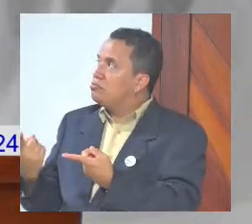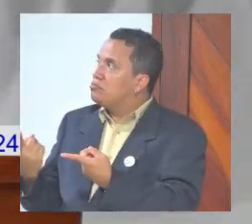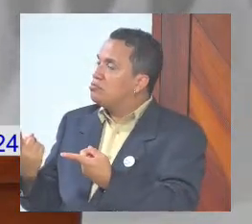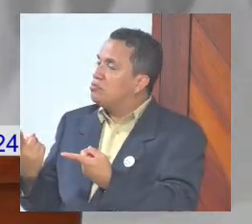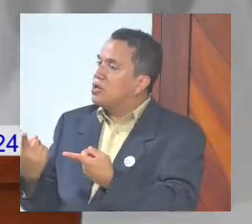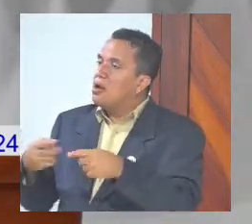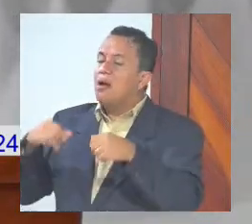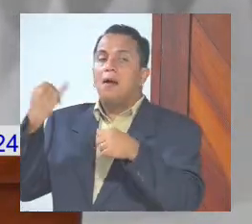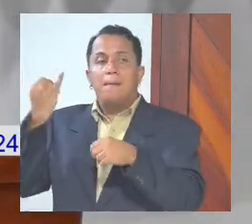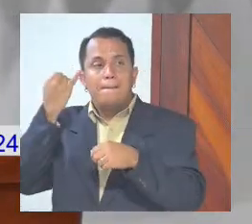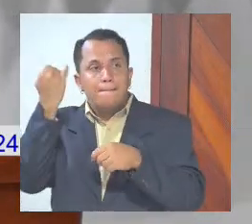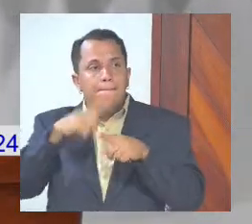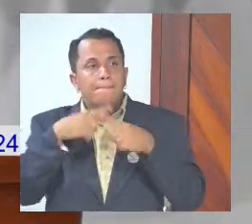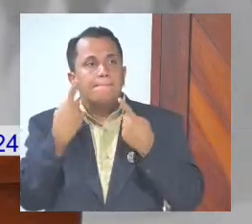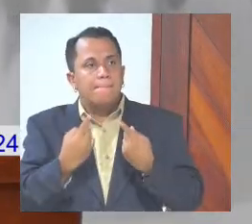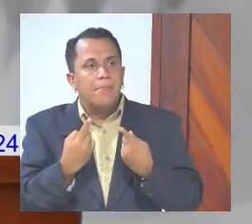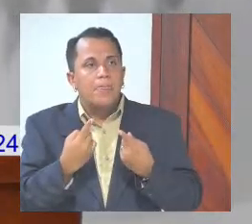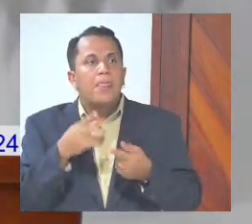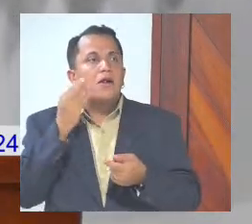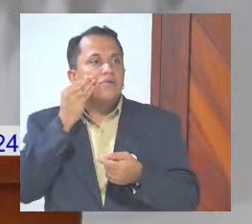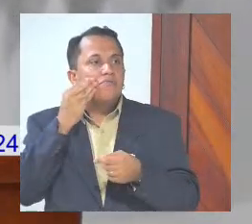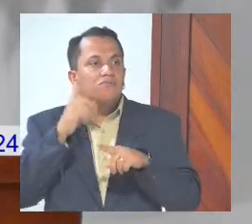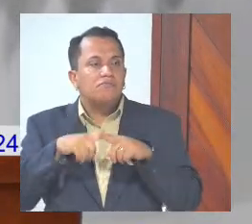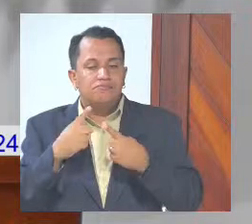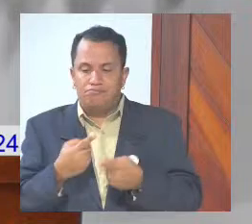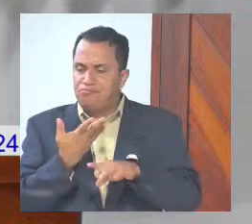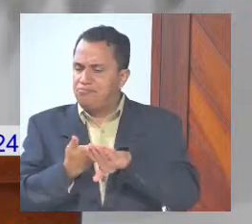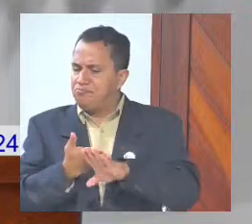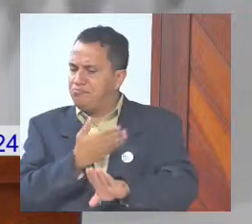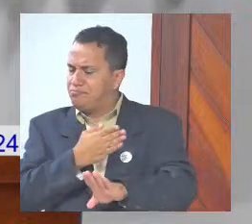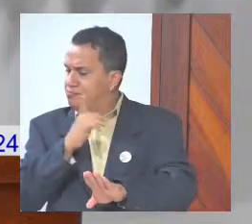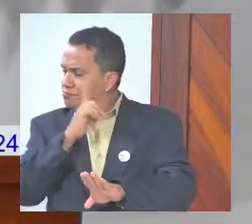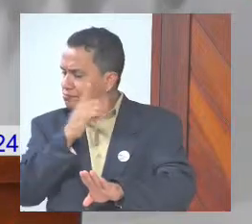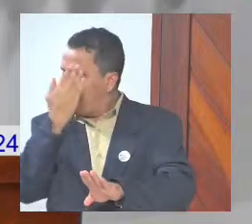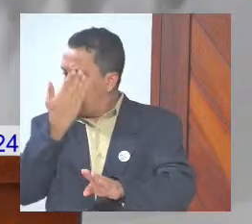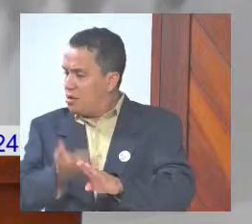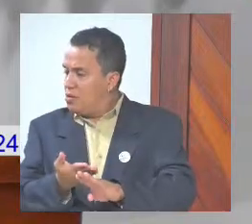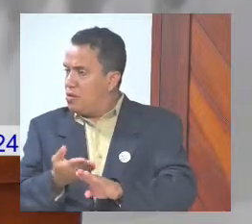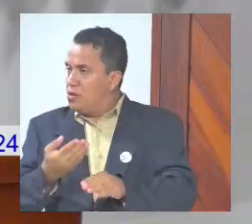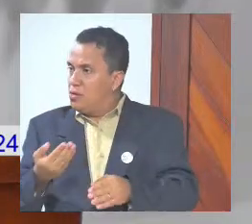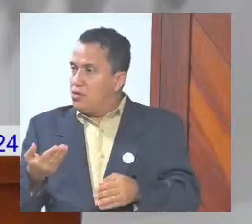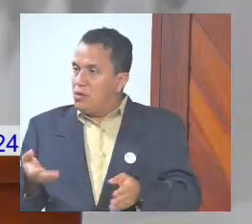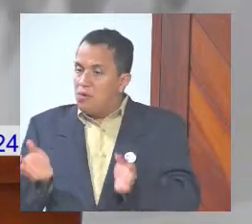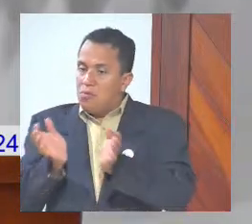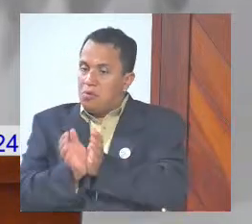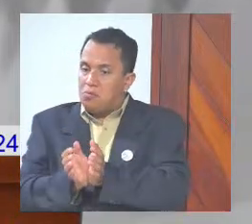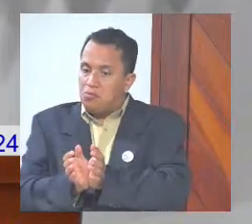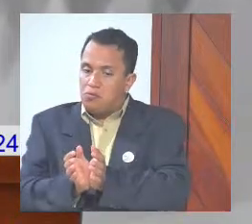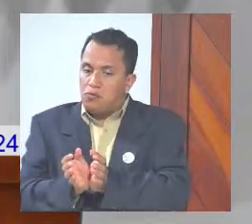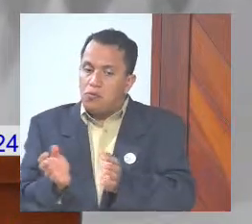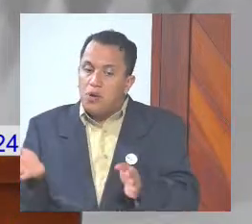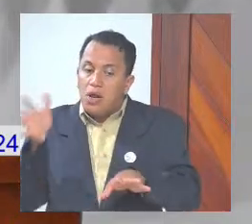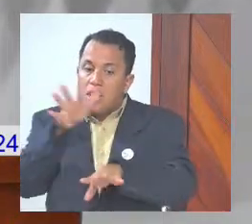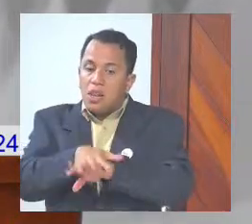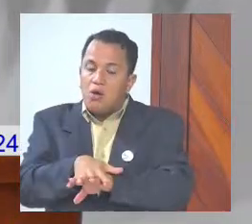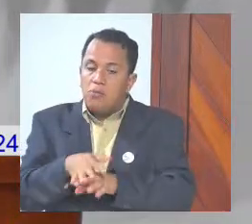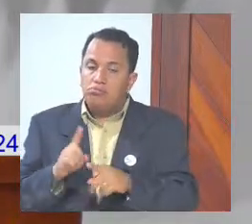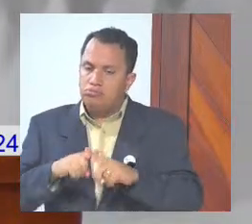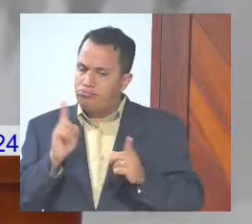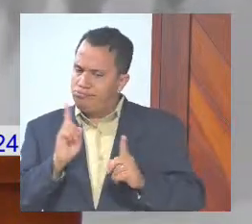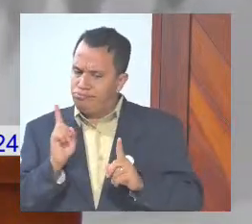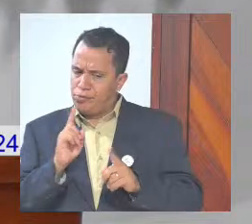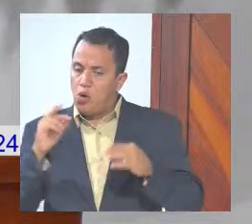o verdadeiro teor daquilo que se trabalha aqui. Então, eu vou discordar porque eu estou inserido num processo. Não se pode